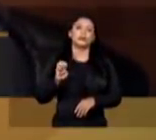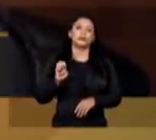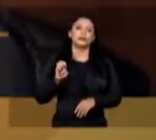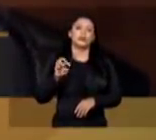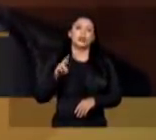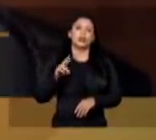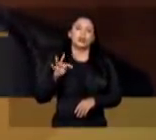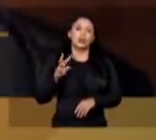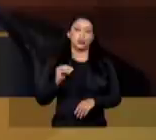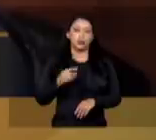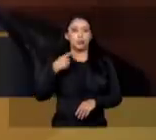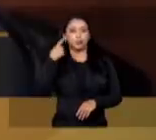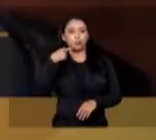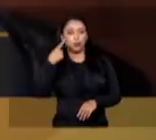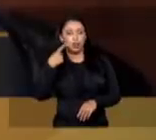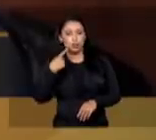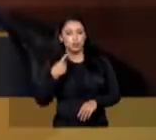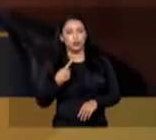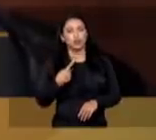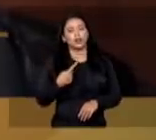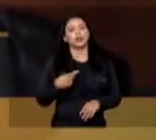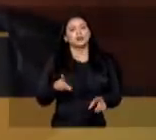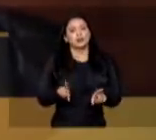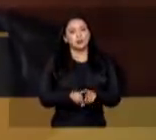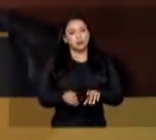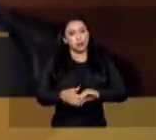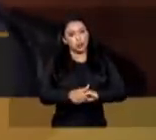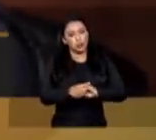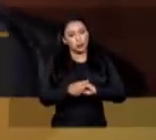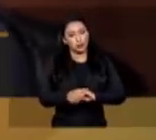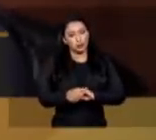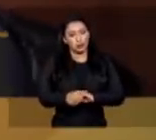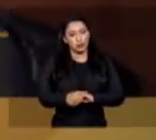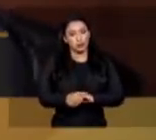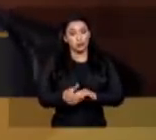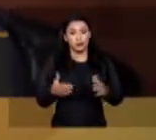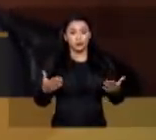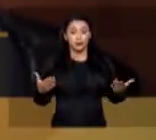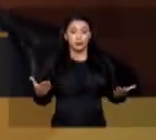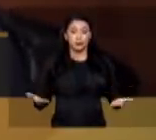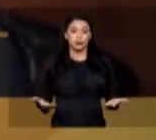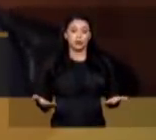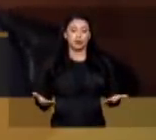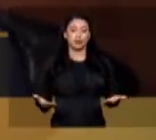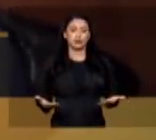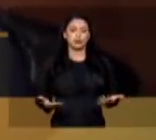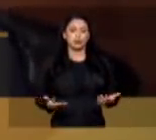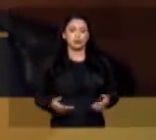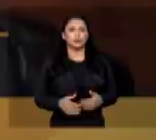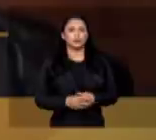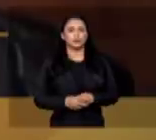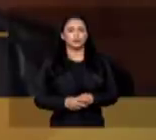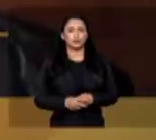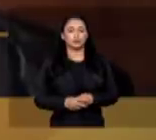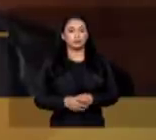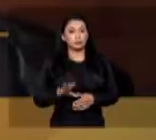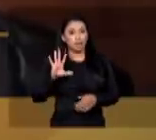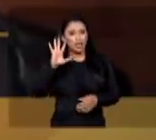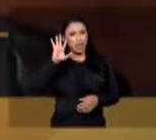aqui presente, doutor Cristiano Zanin. Com efeito, senhor presidente, pende de exame e